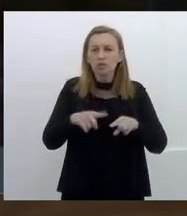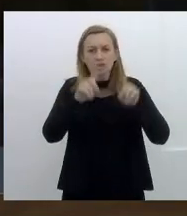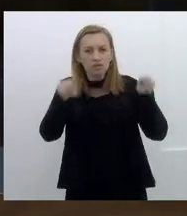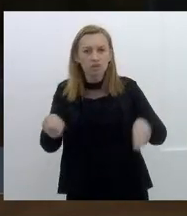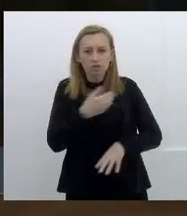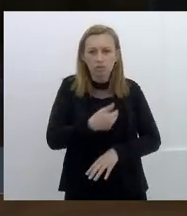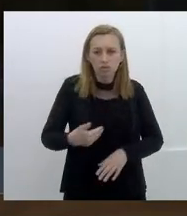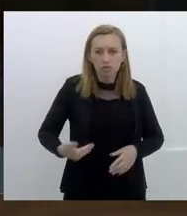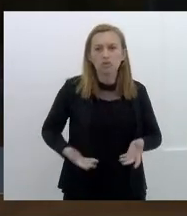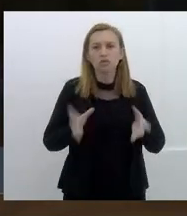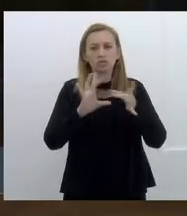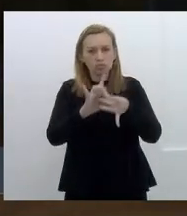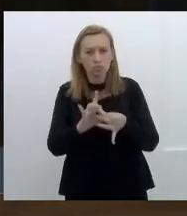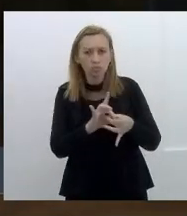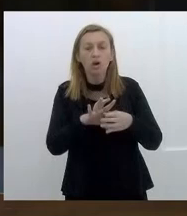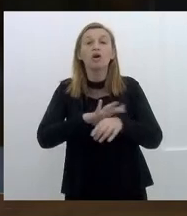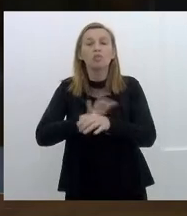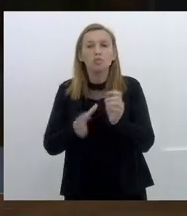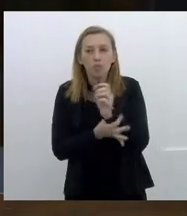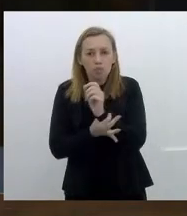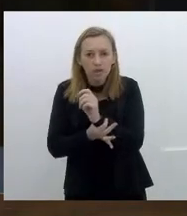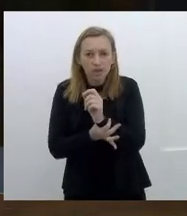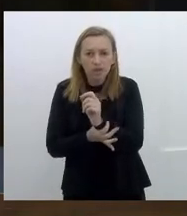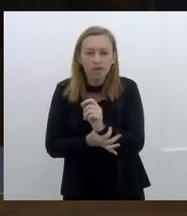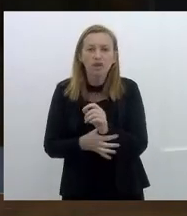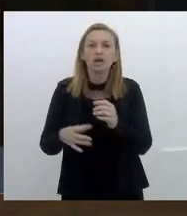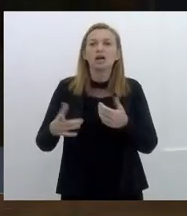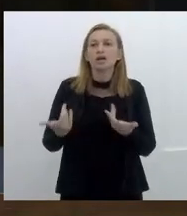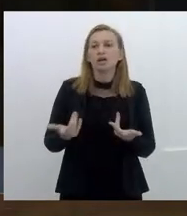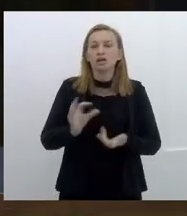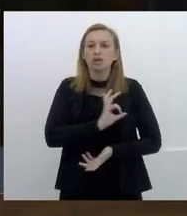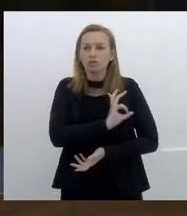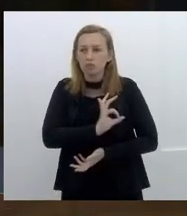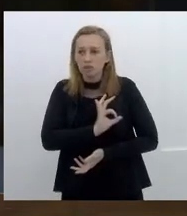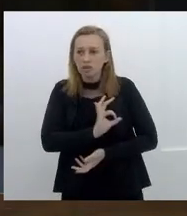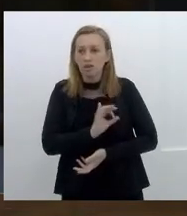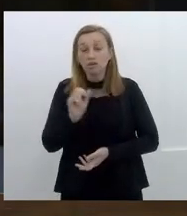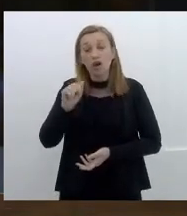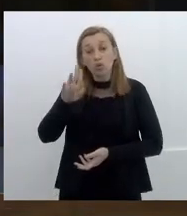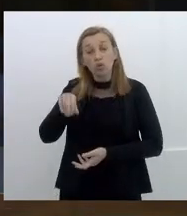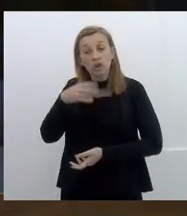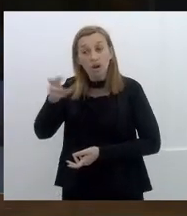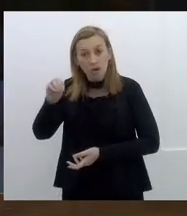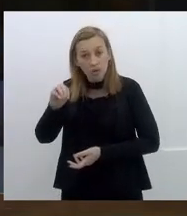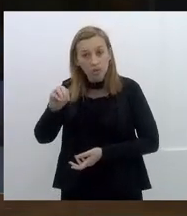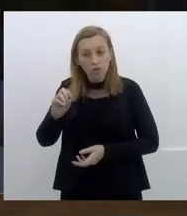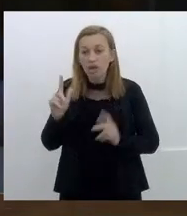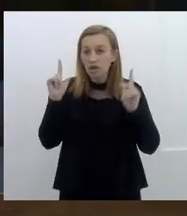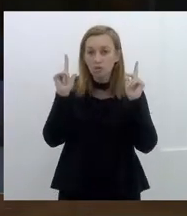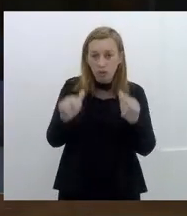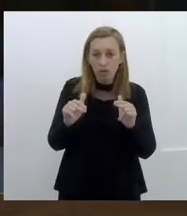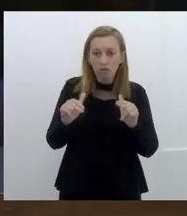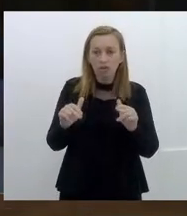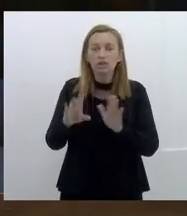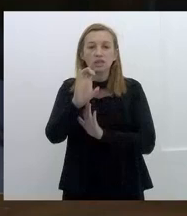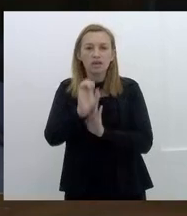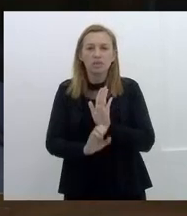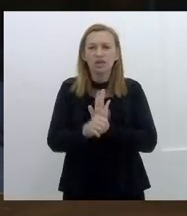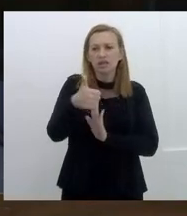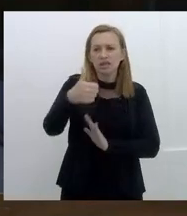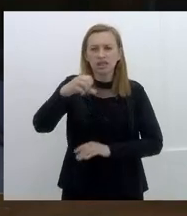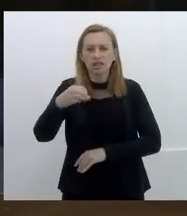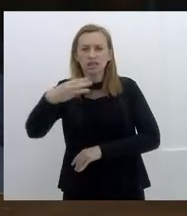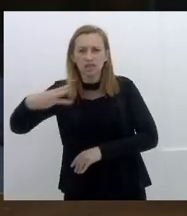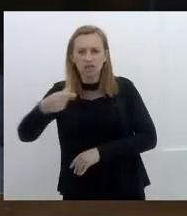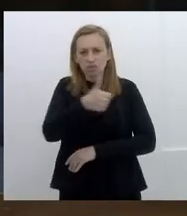da Segurança Pública aos servidores aos policiais da União estabelecendo o mesmo critério que está estabelecido na emenda